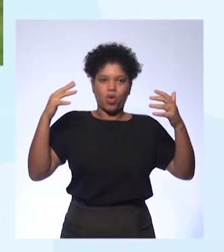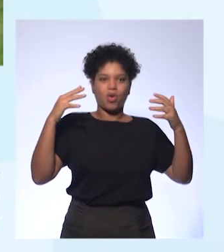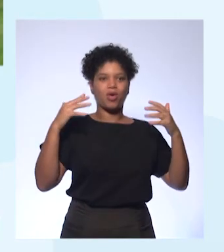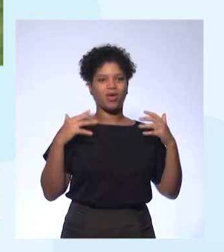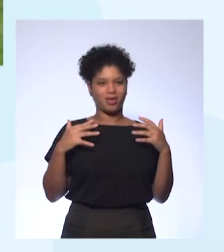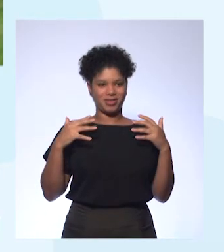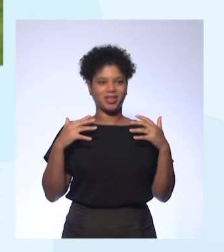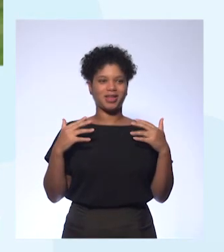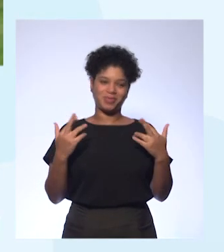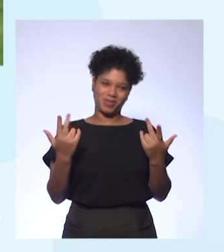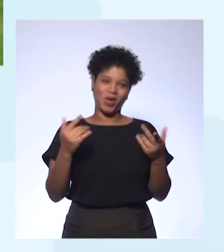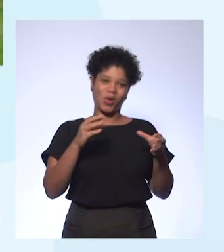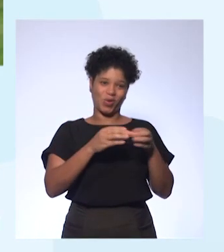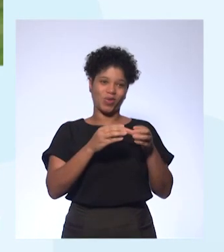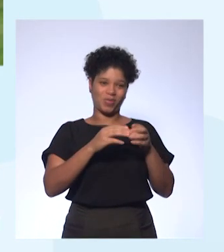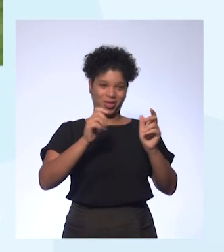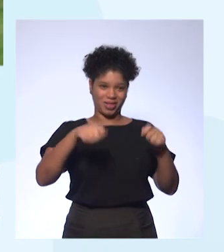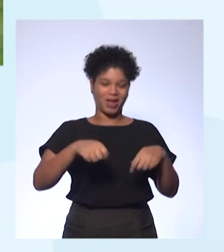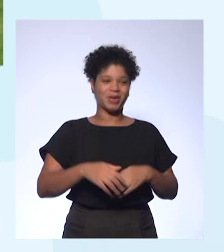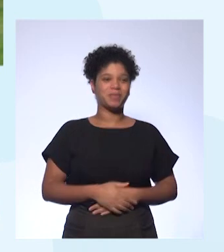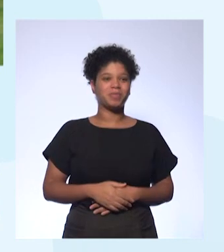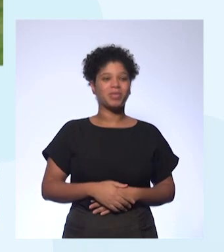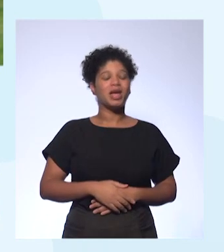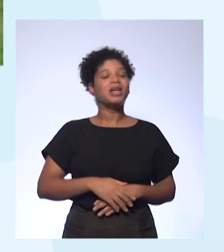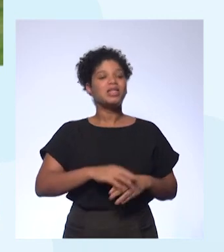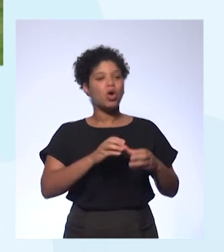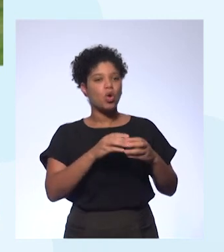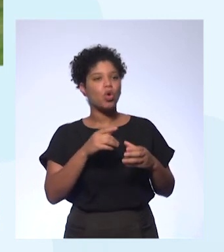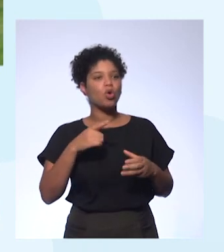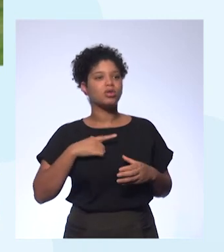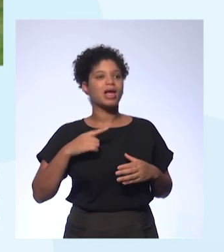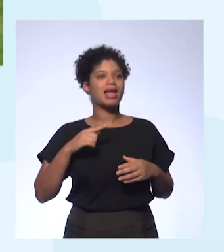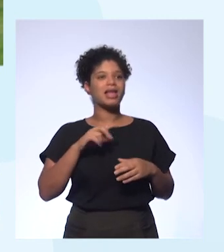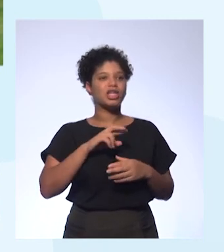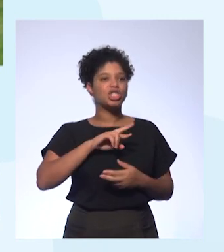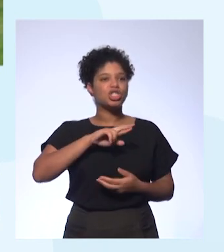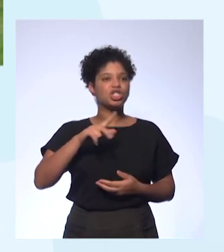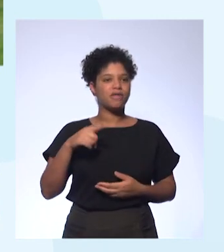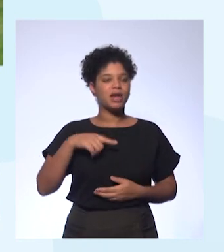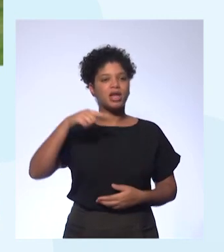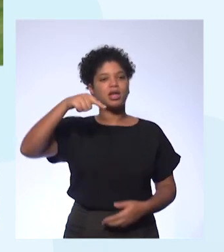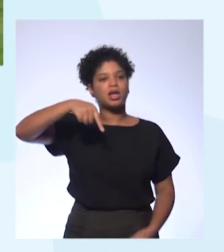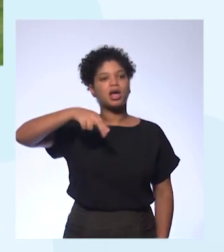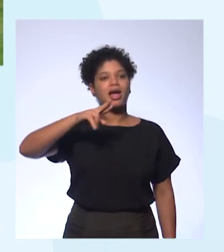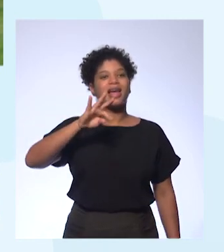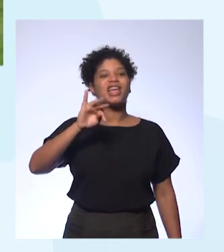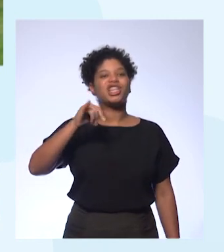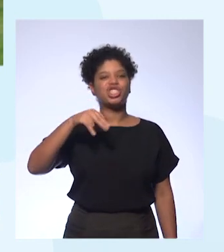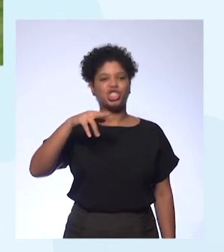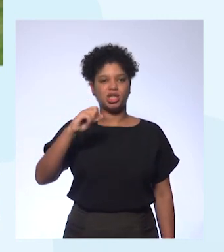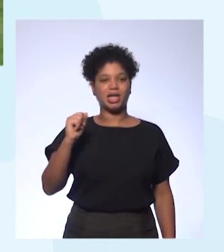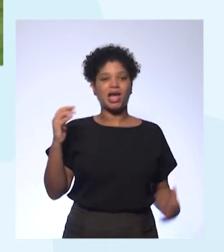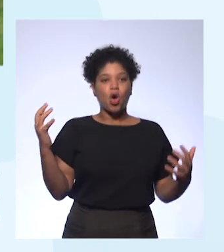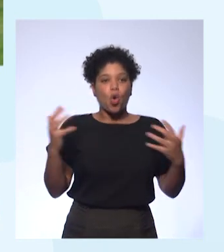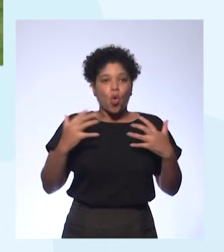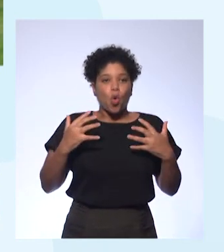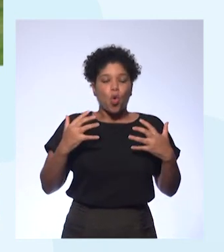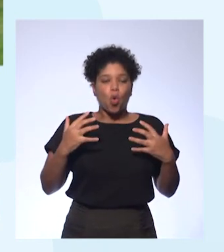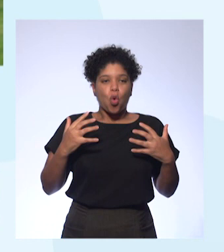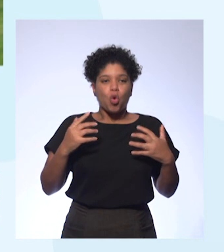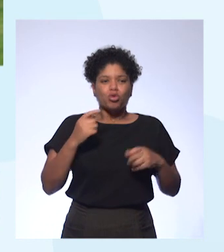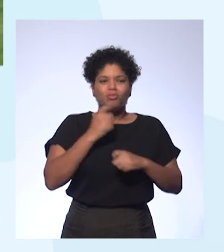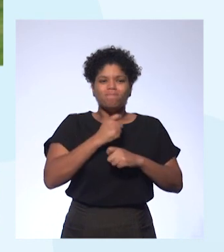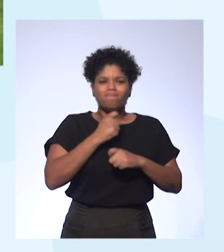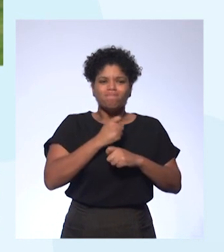fala no crescimento desse grupo, eles que apresentam o exoesqueleto, né, em forma de quitina, esse esqueleto rígido, aqui a gente consegue perceber o